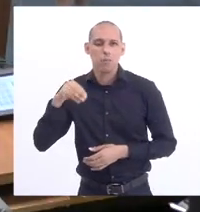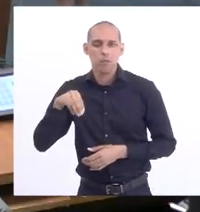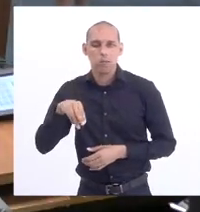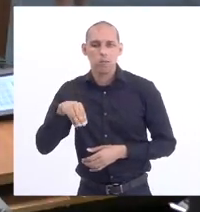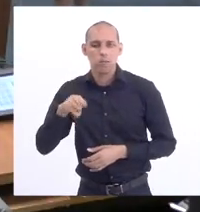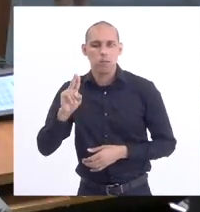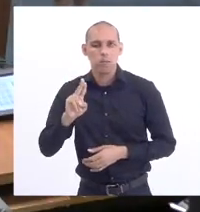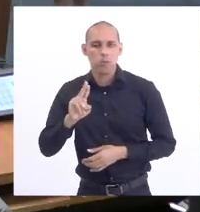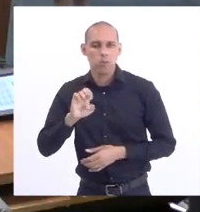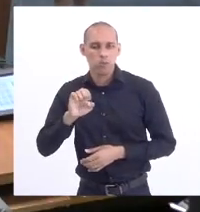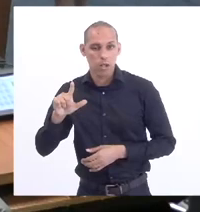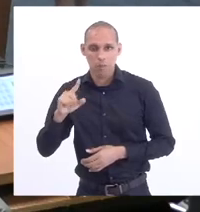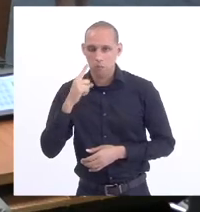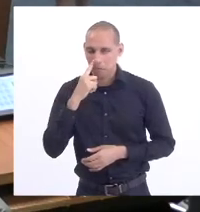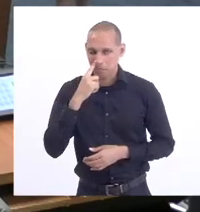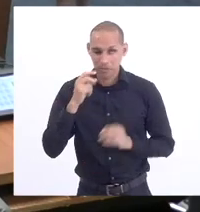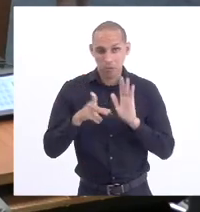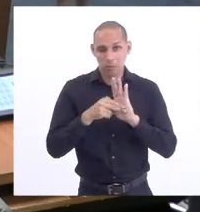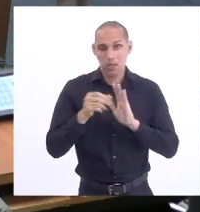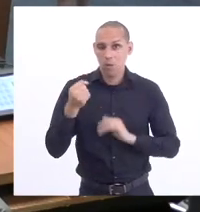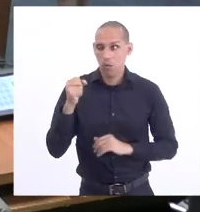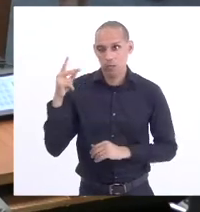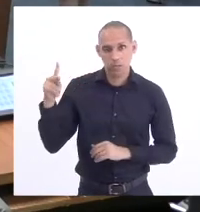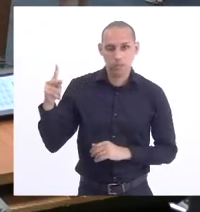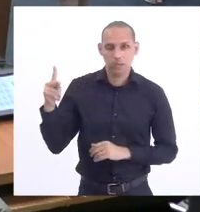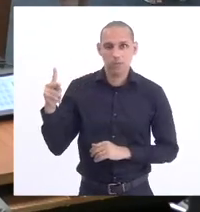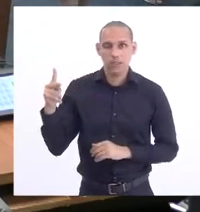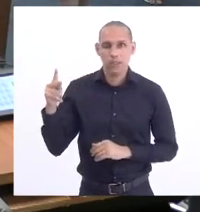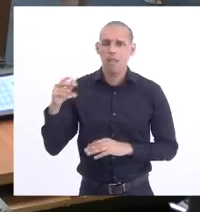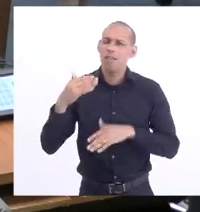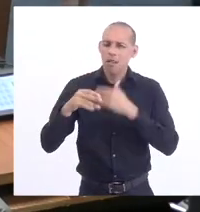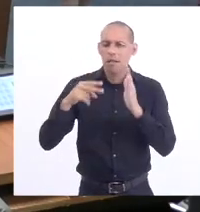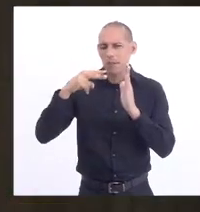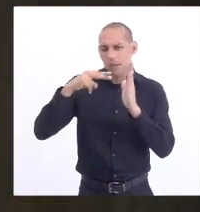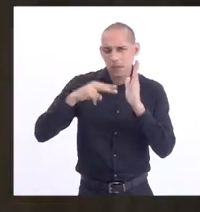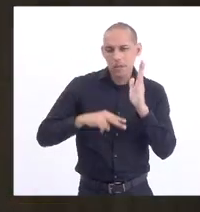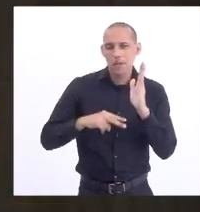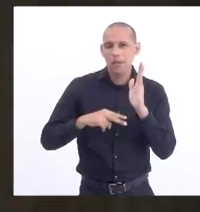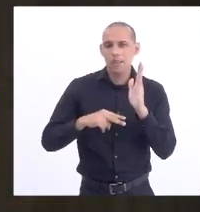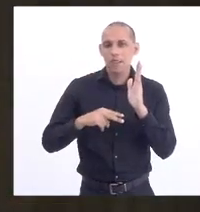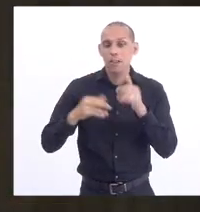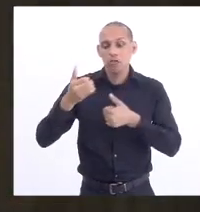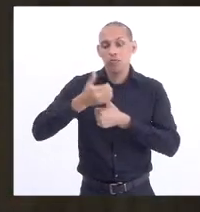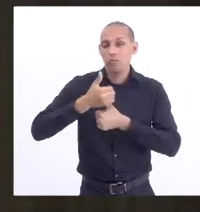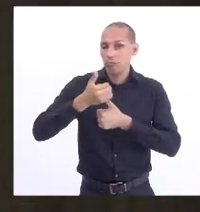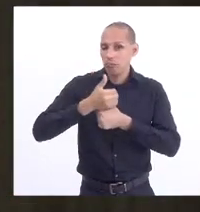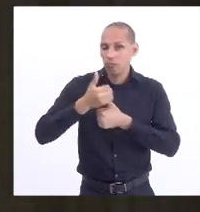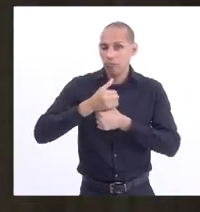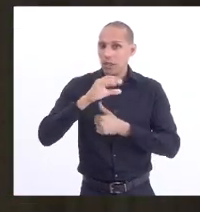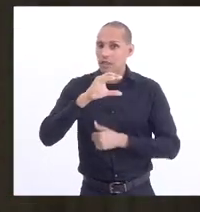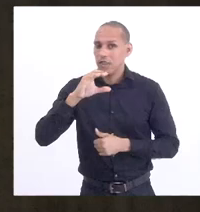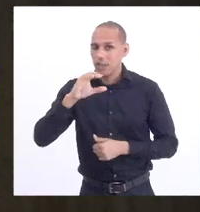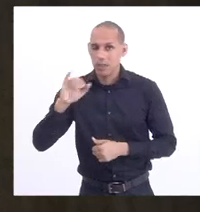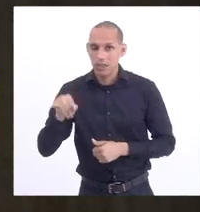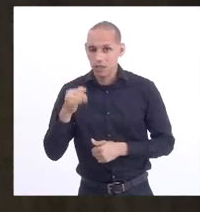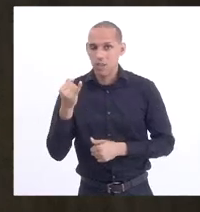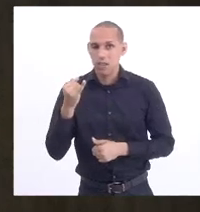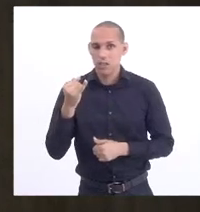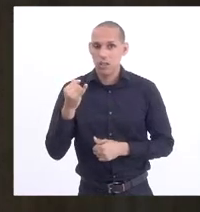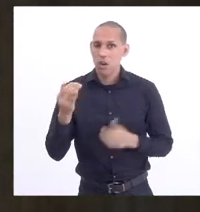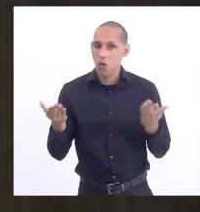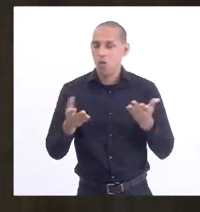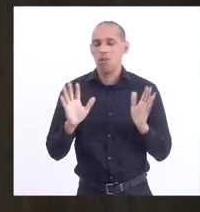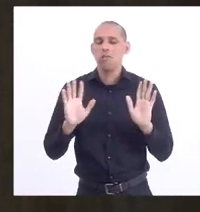que a emenda dele, número 8, depois o senhor leia, o substitutivo da CCJ, que não foi de